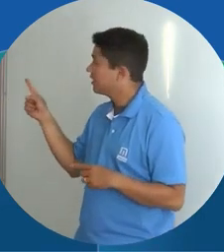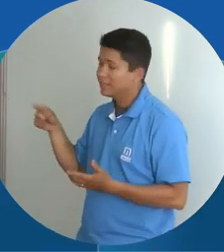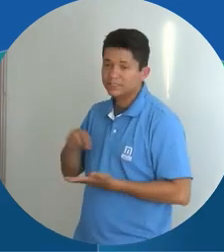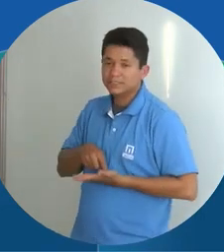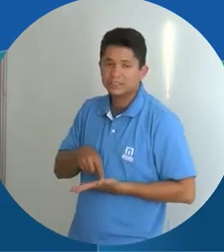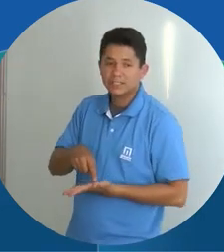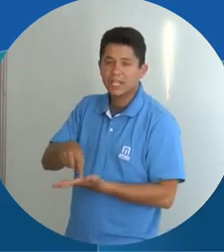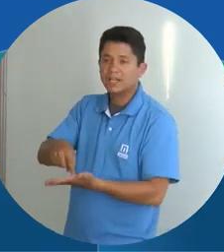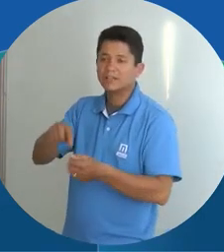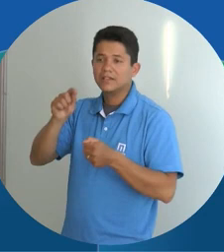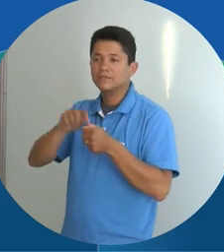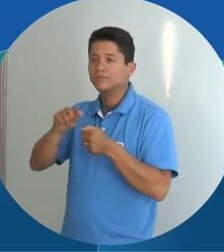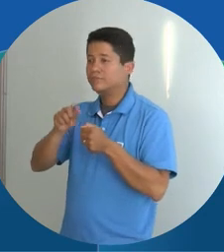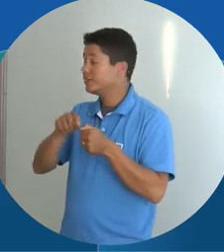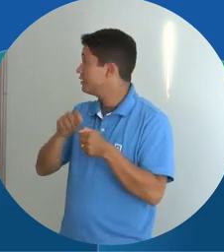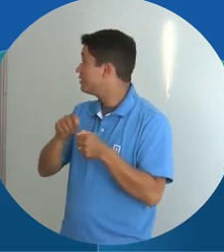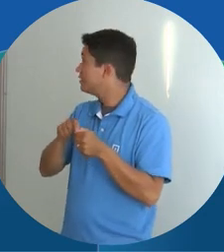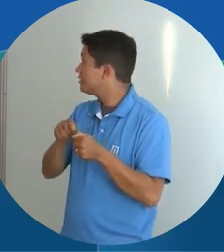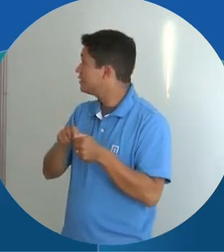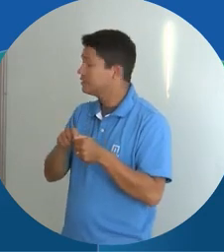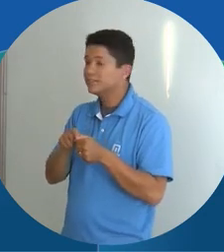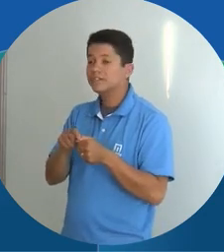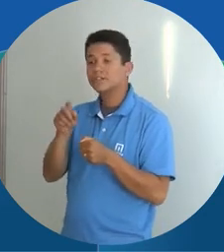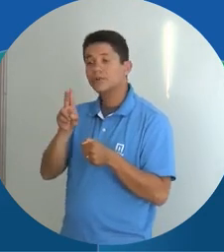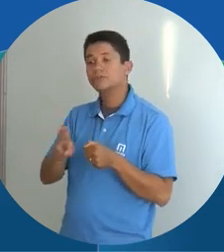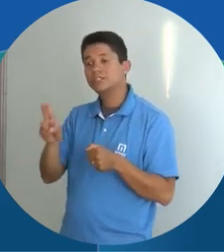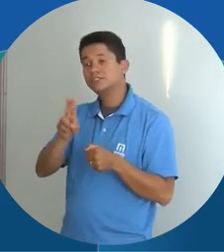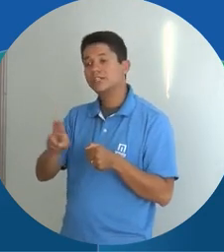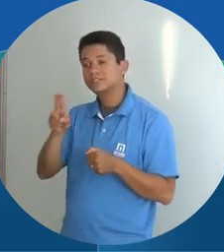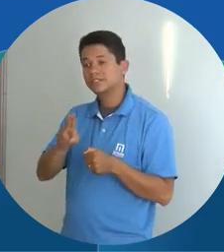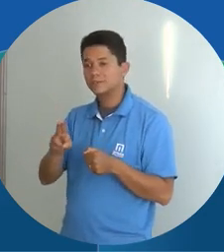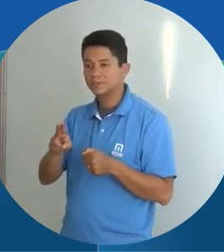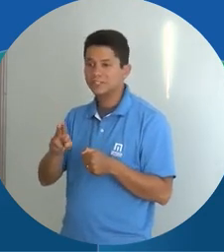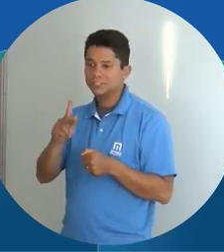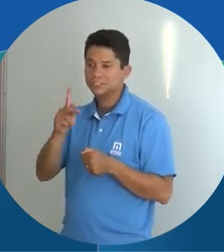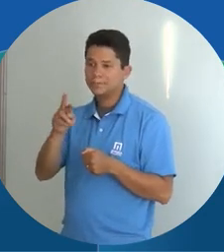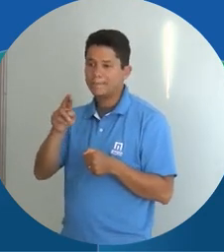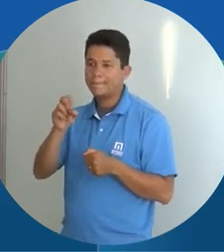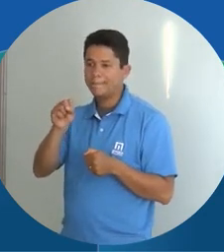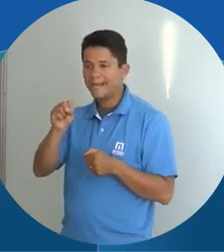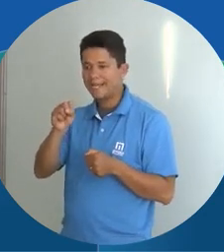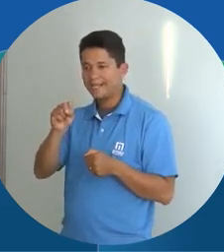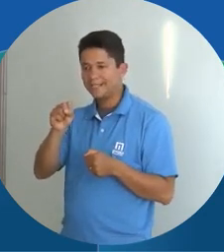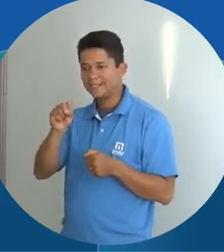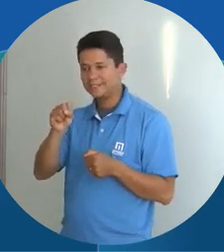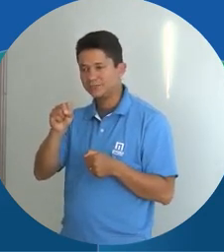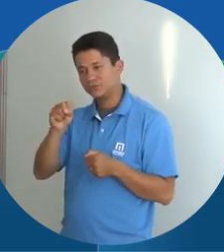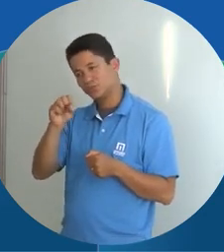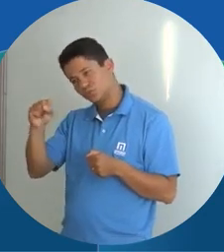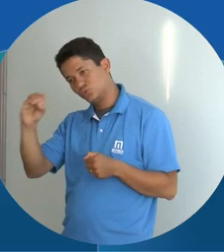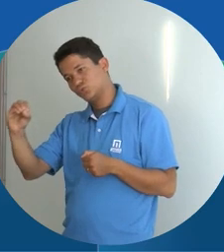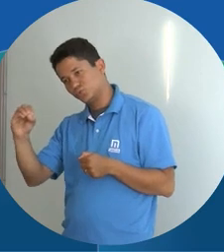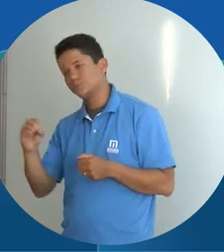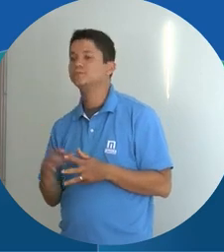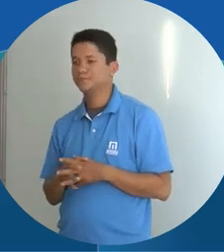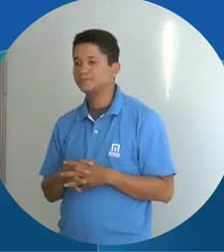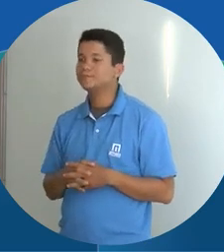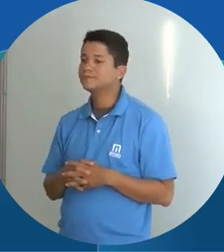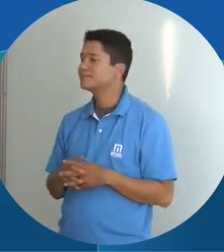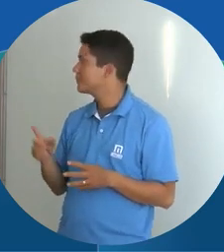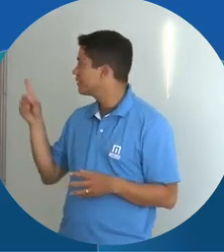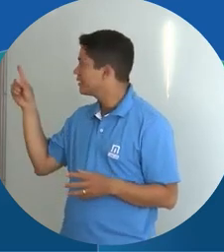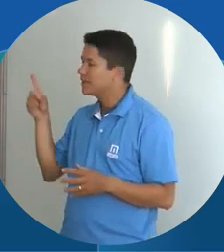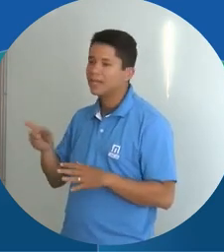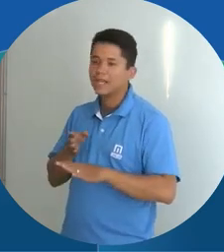foram feitas com a utilização da presso. Ali era um terreno mais plano, um platô mais